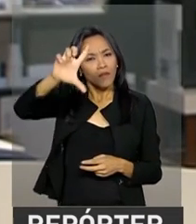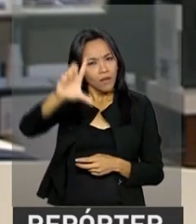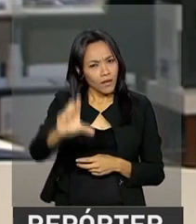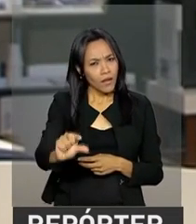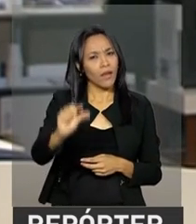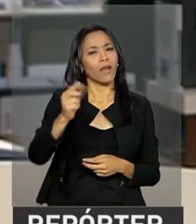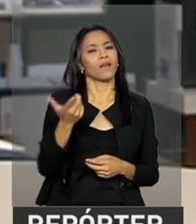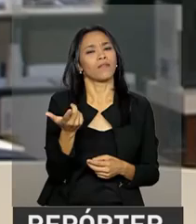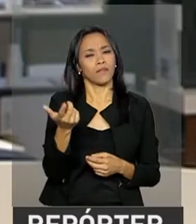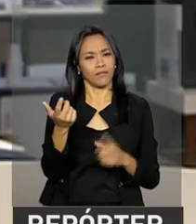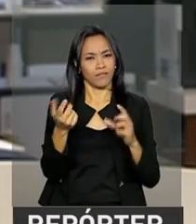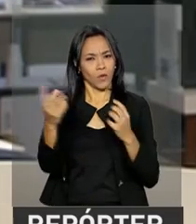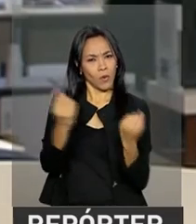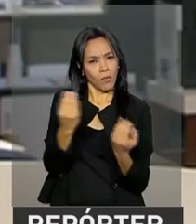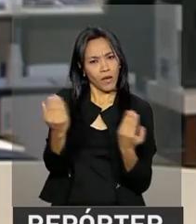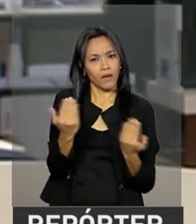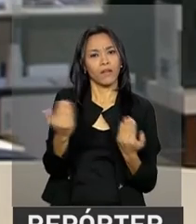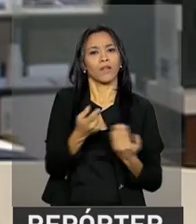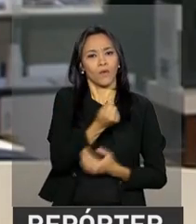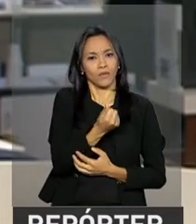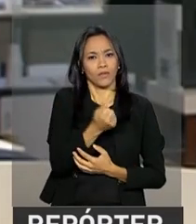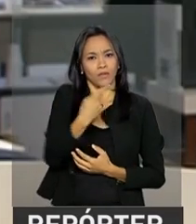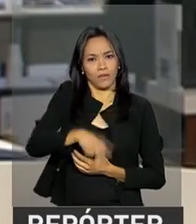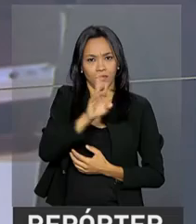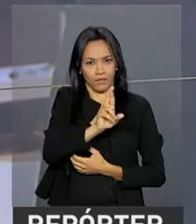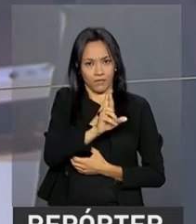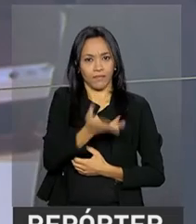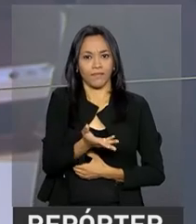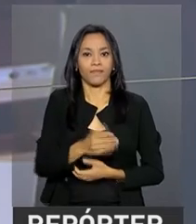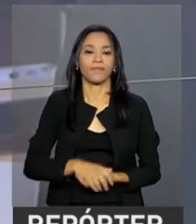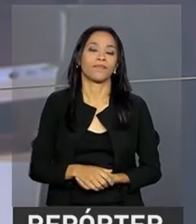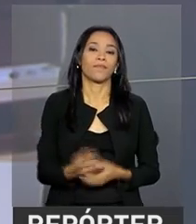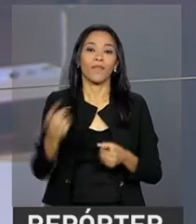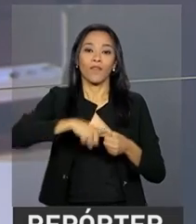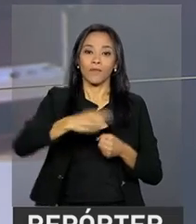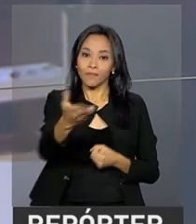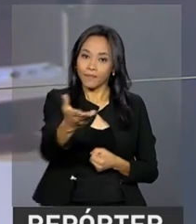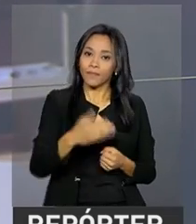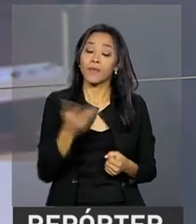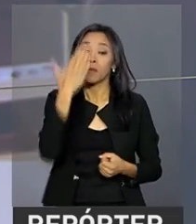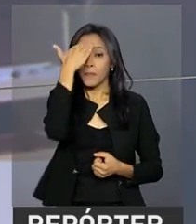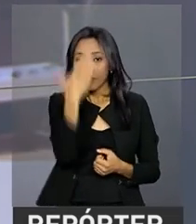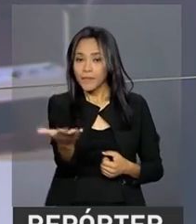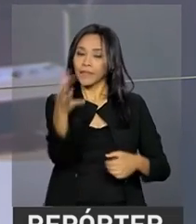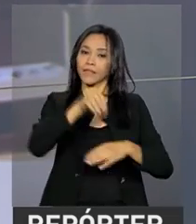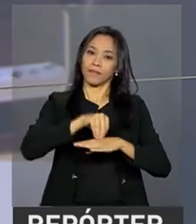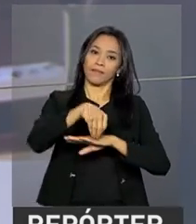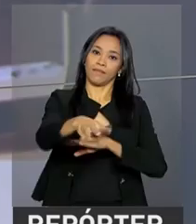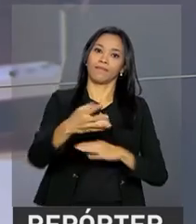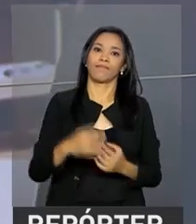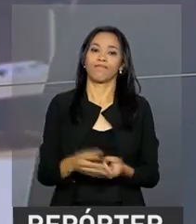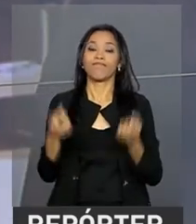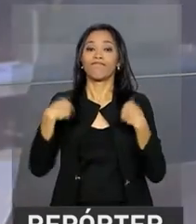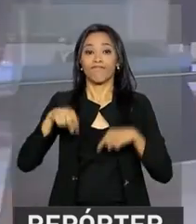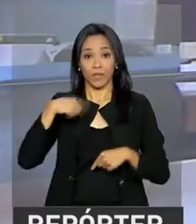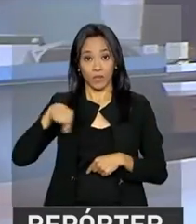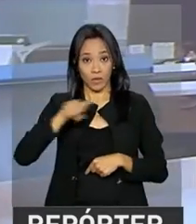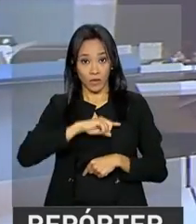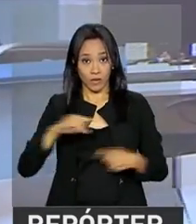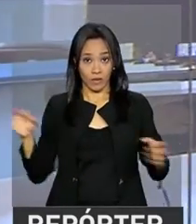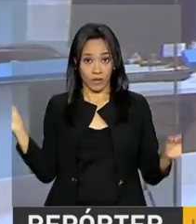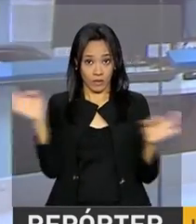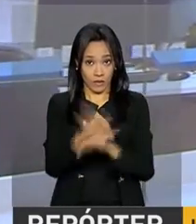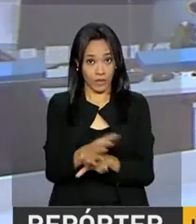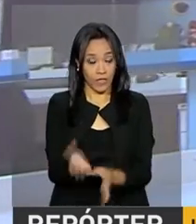cento frente ao real lembro eu voto com você em brasília só quiser brigar pelas suas informações nós ficamos por aqui